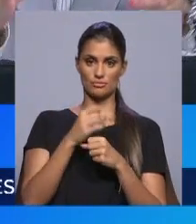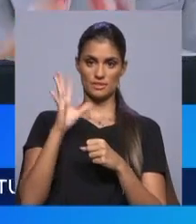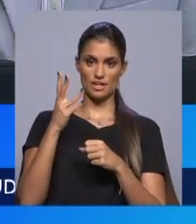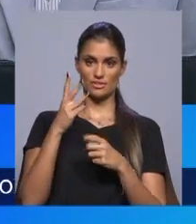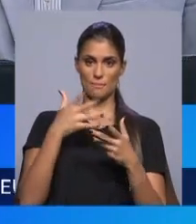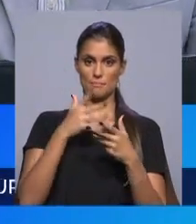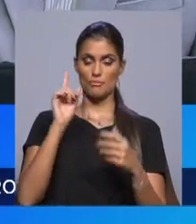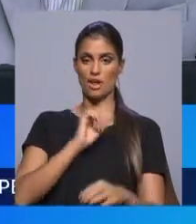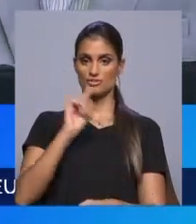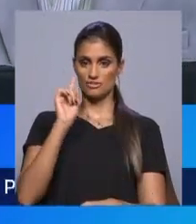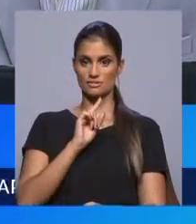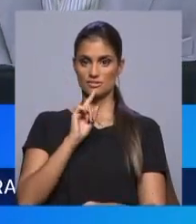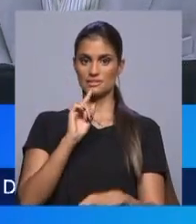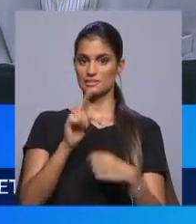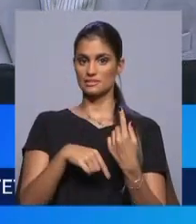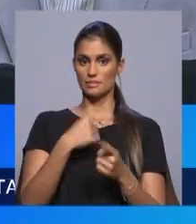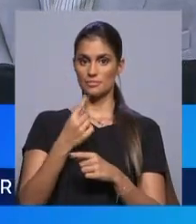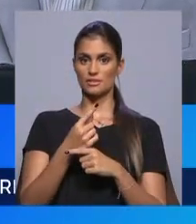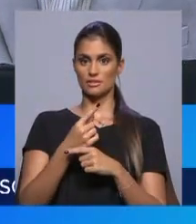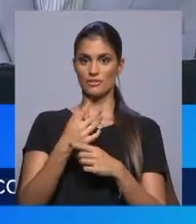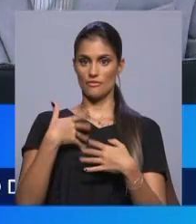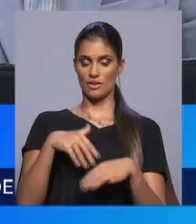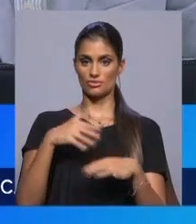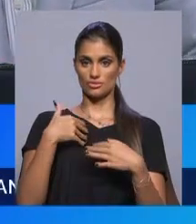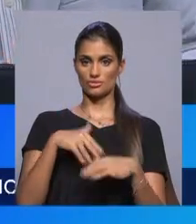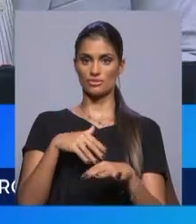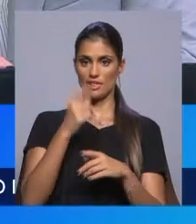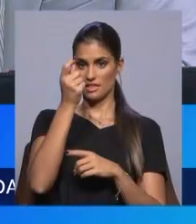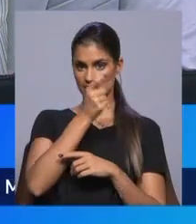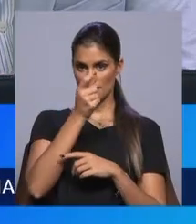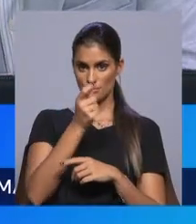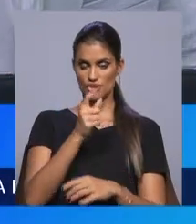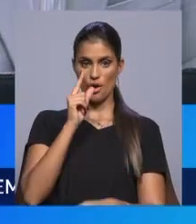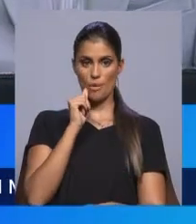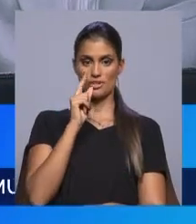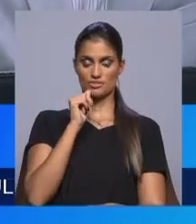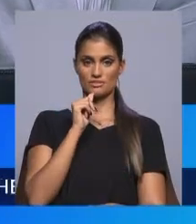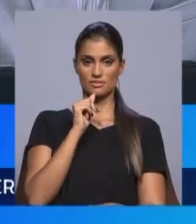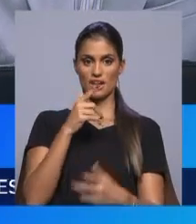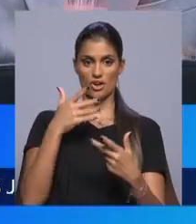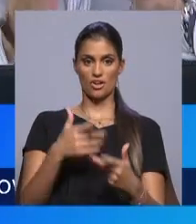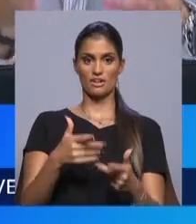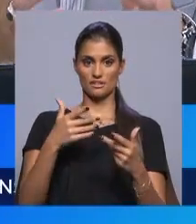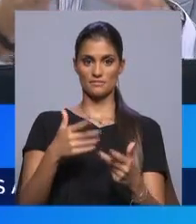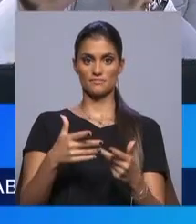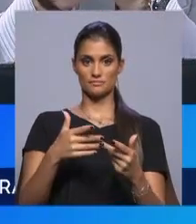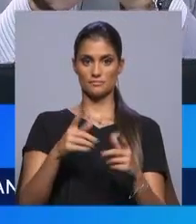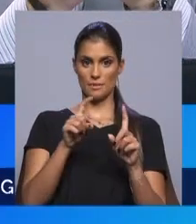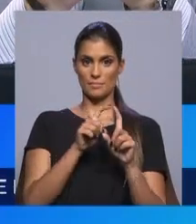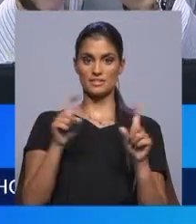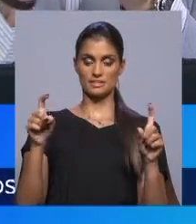mulheres. Que sempre tiveram que usar fatos espaciais desenhados para homens. E agora temos uma